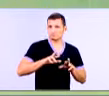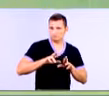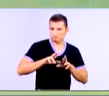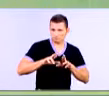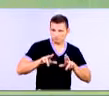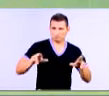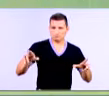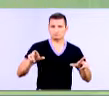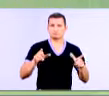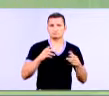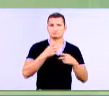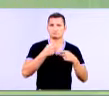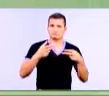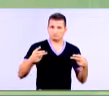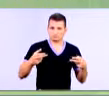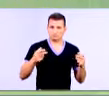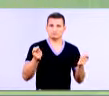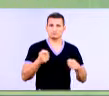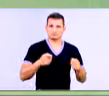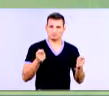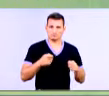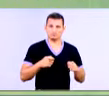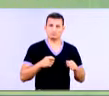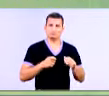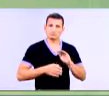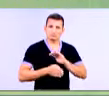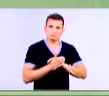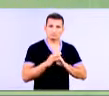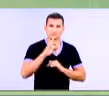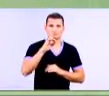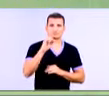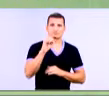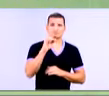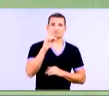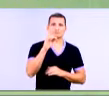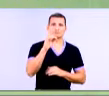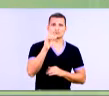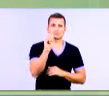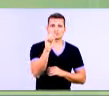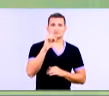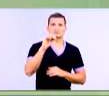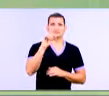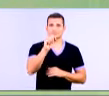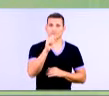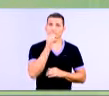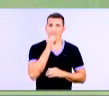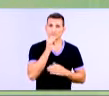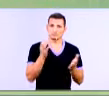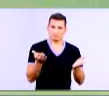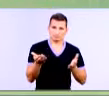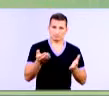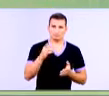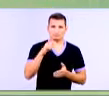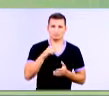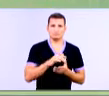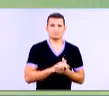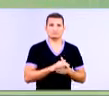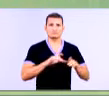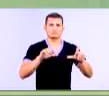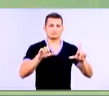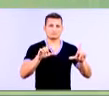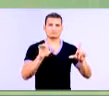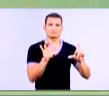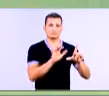outros dispositivos que permitem essa entrada de dados. Um exemplo agora, muito em voga, muito comum, é a famosa tela